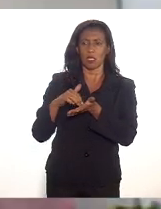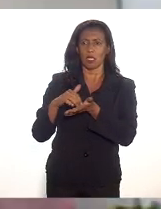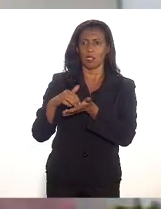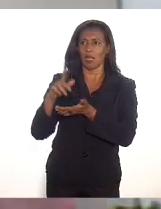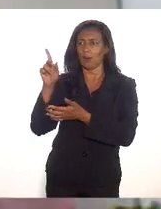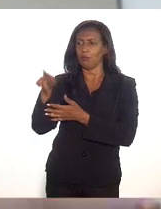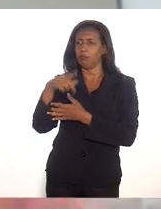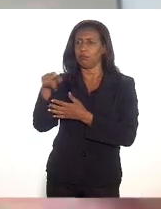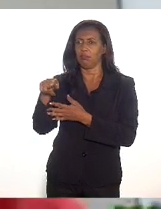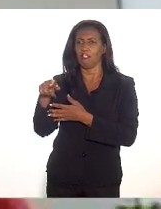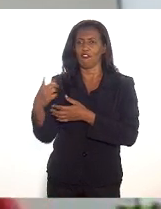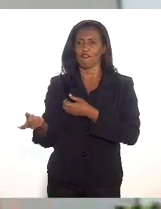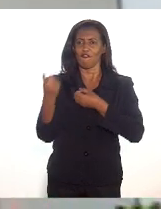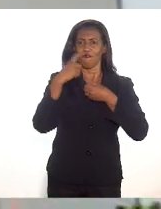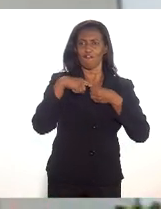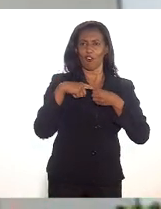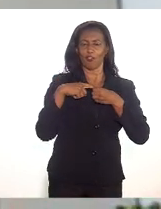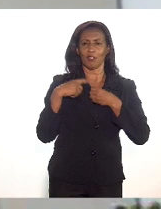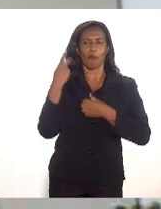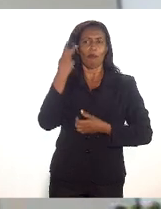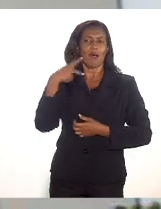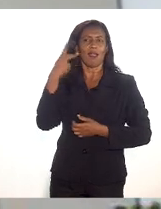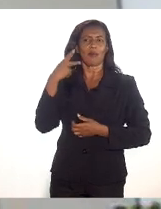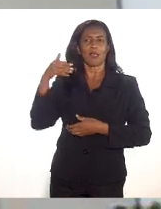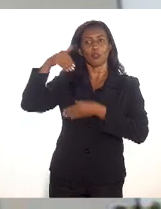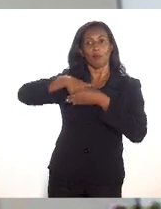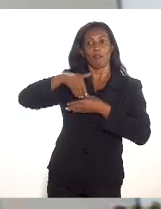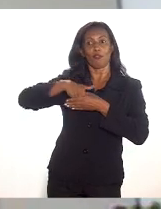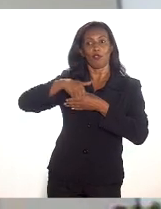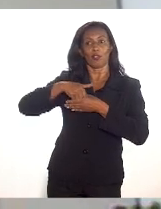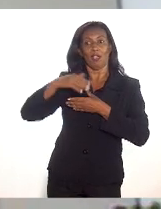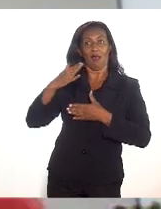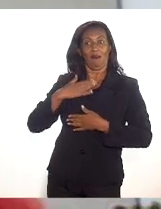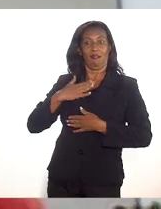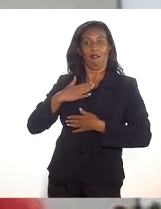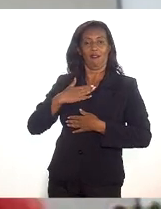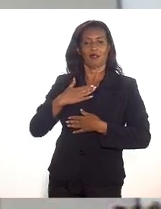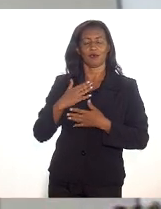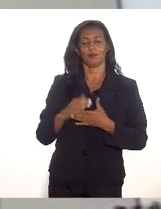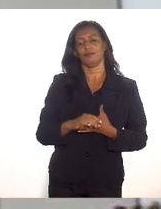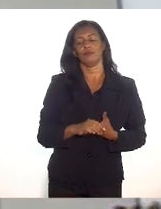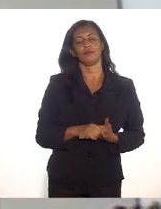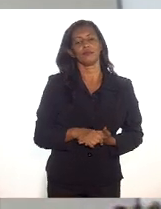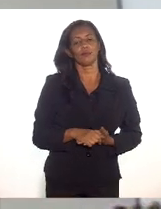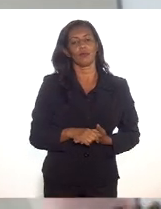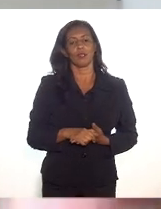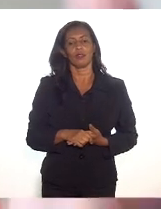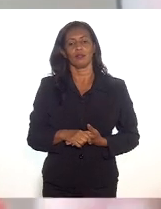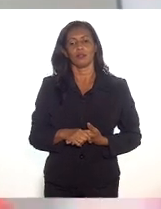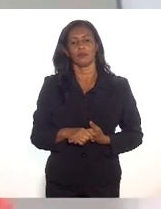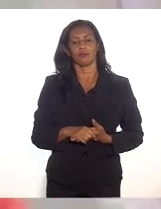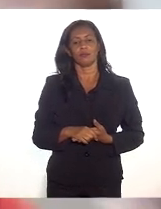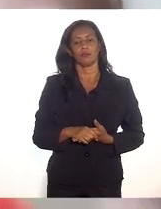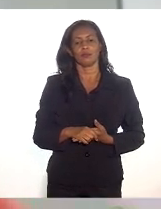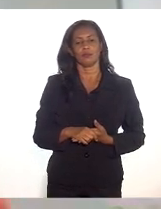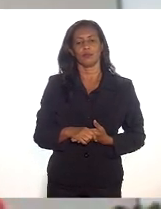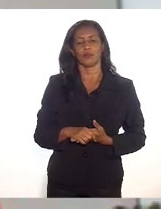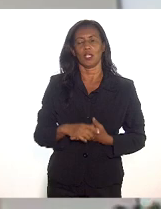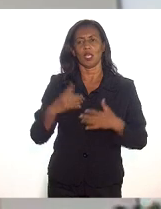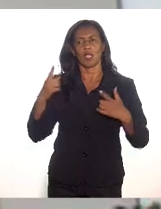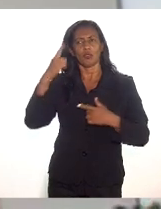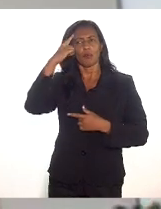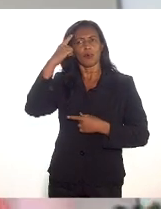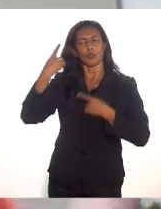parlamento e votassem a favor da sua proposta. Foi levantado aqui nessa casa o debate se o governador já não estaria se